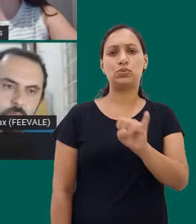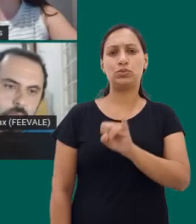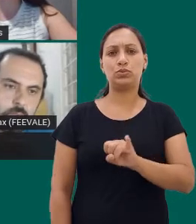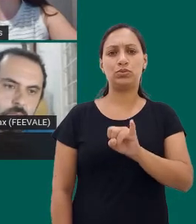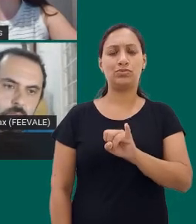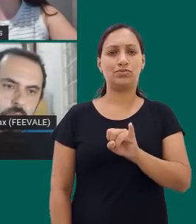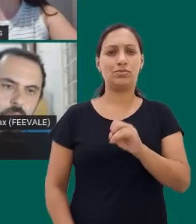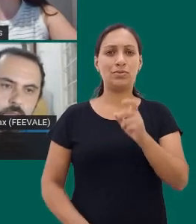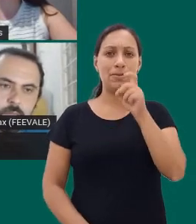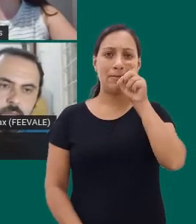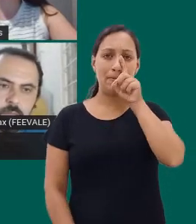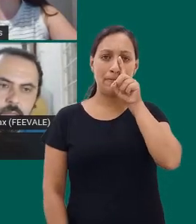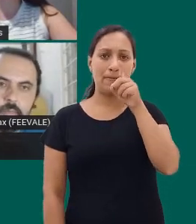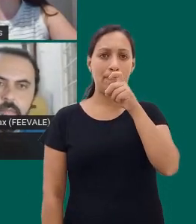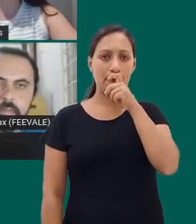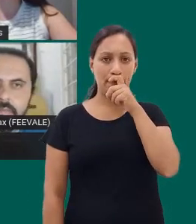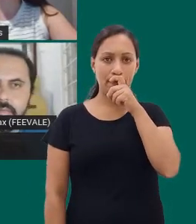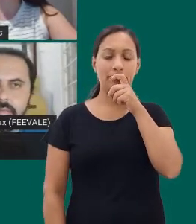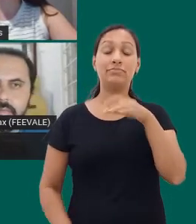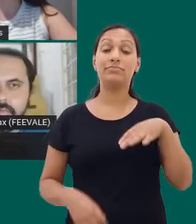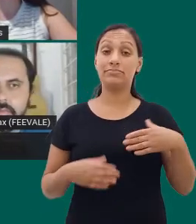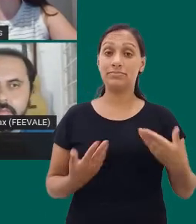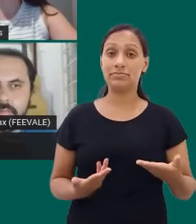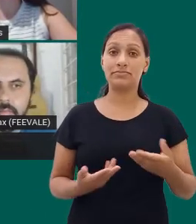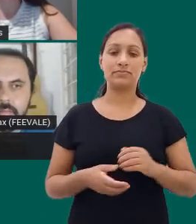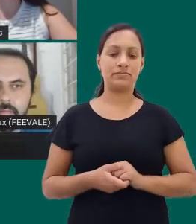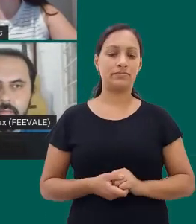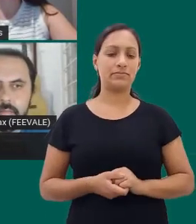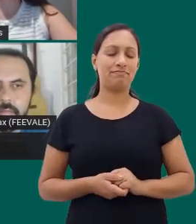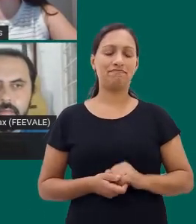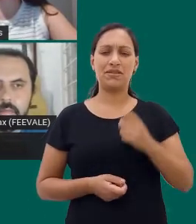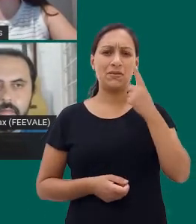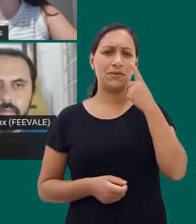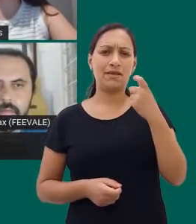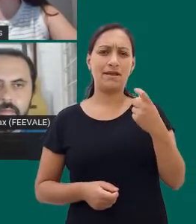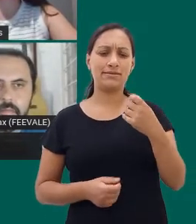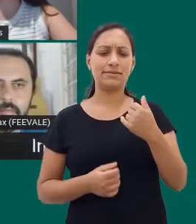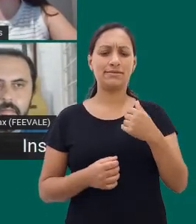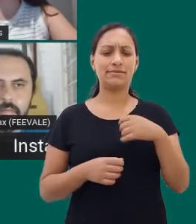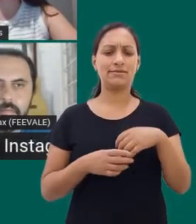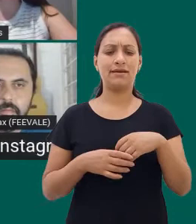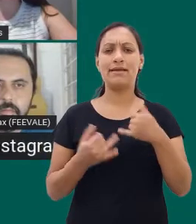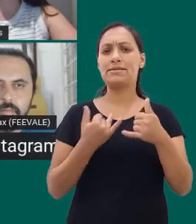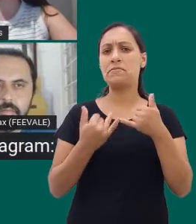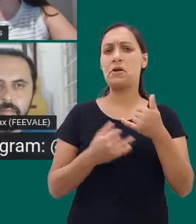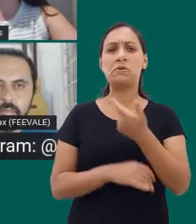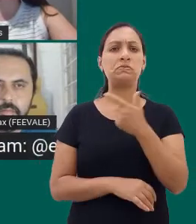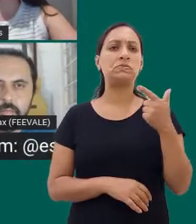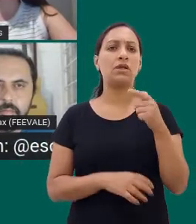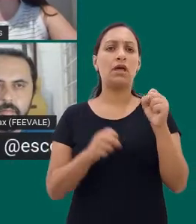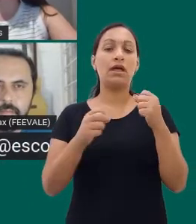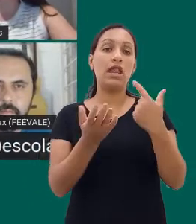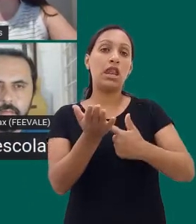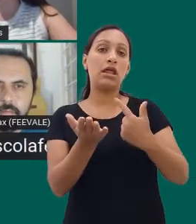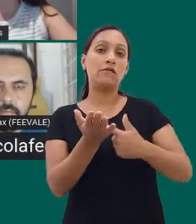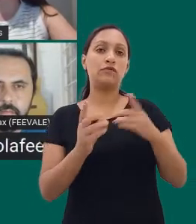para os pais. Tá? Então, ele não interessa o sistema, mas não tem livro didático. Mas pode ter um